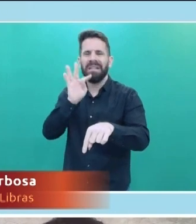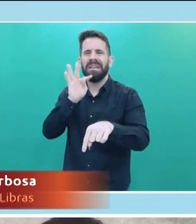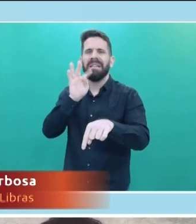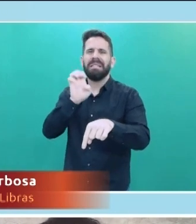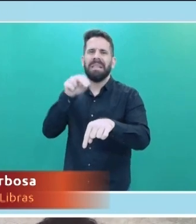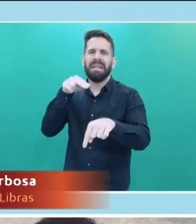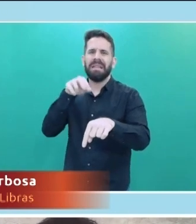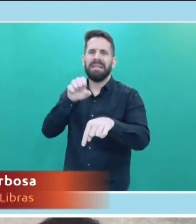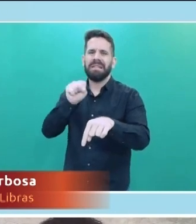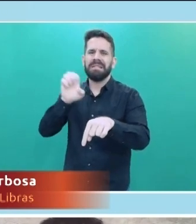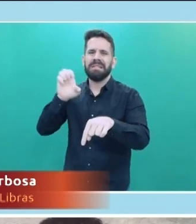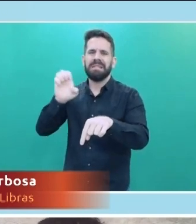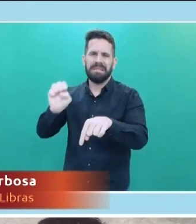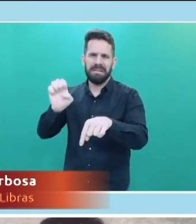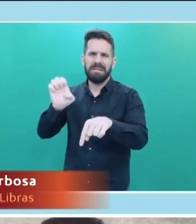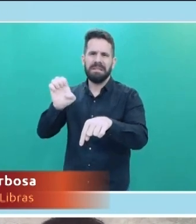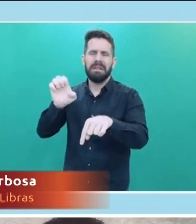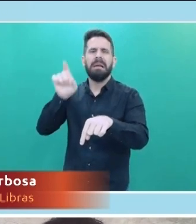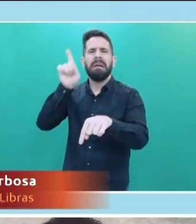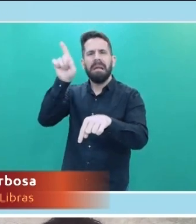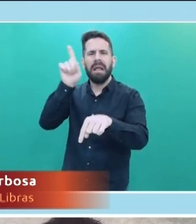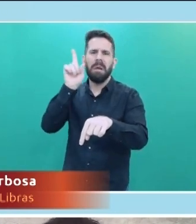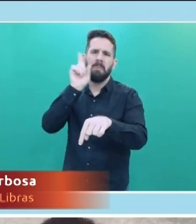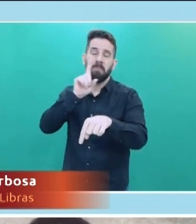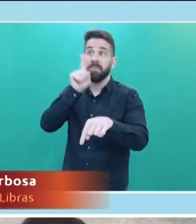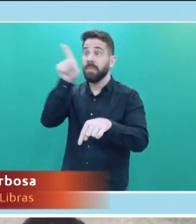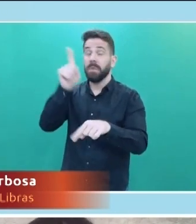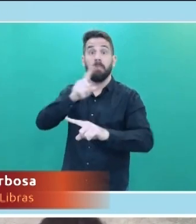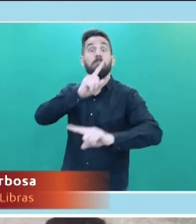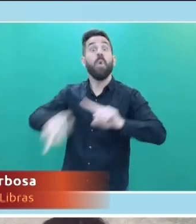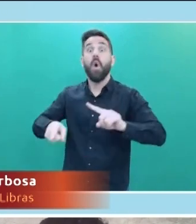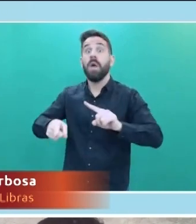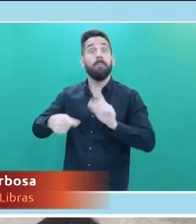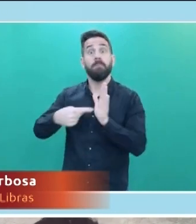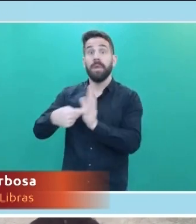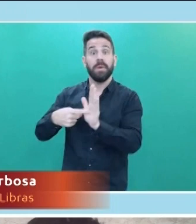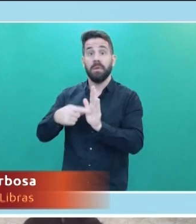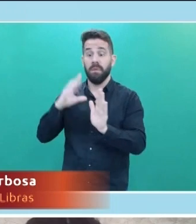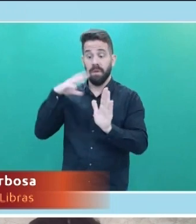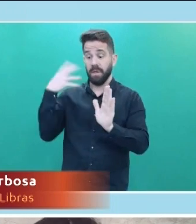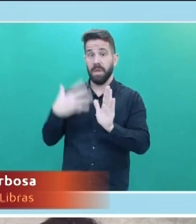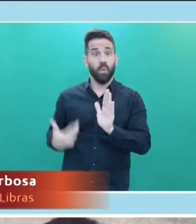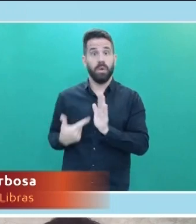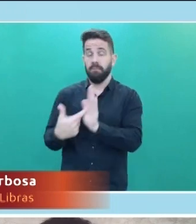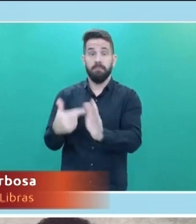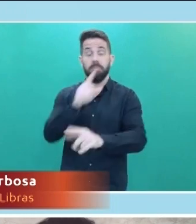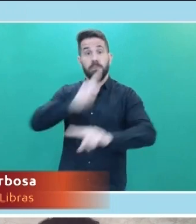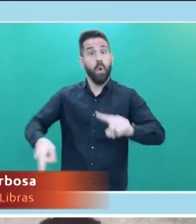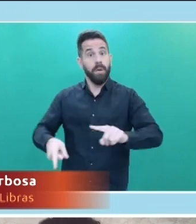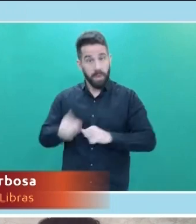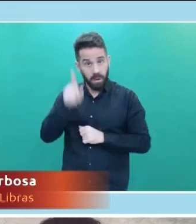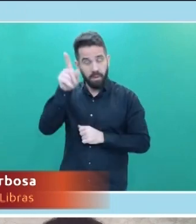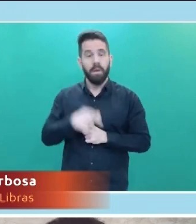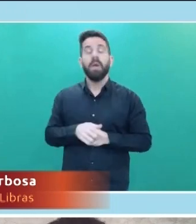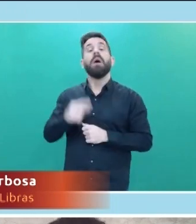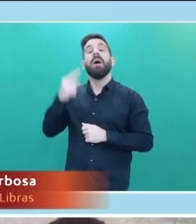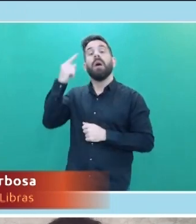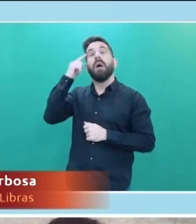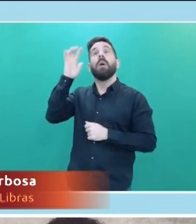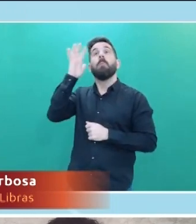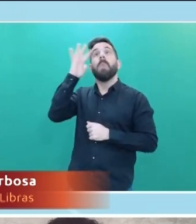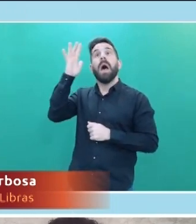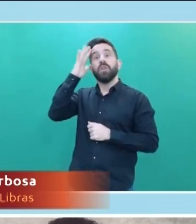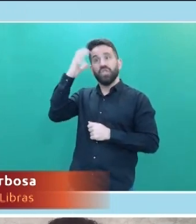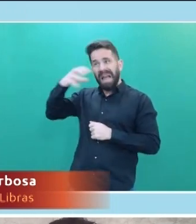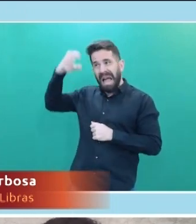Unidos, que agora proibiu, né, a apresentação de drag queens para menores de 18 e em público. Ele talvez fosse lido